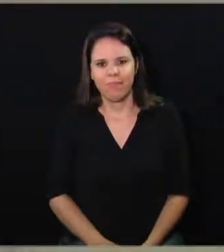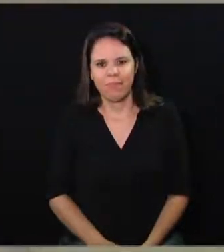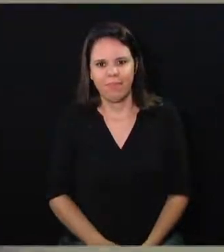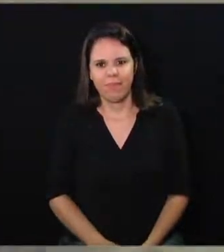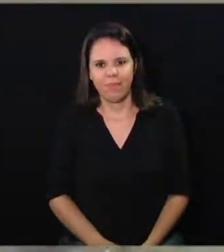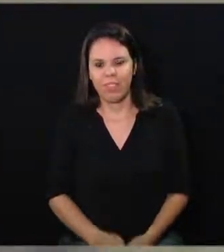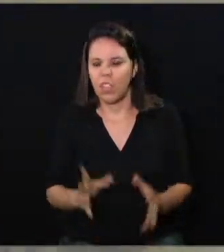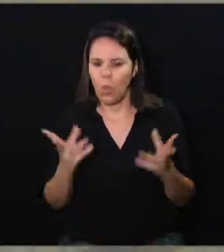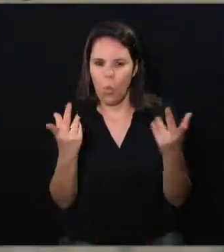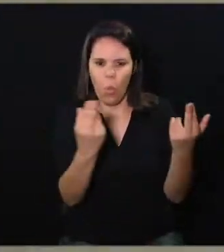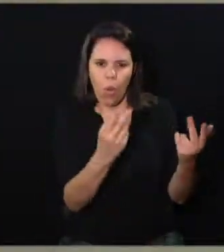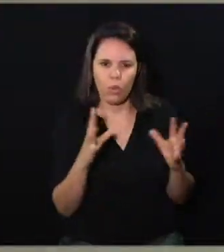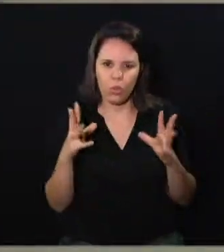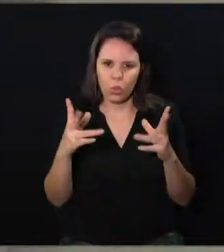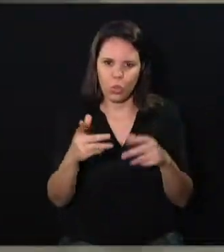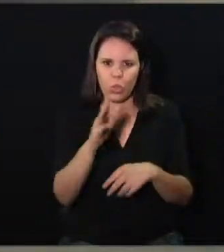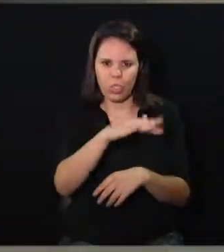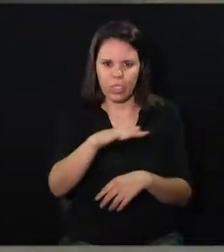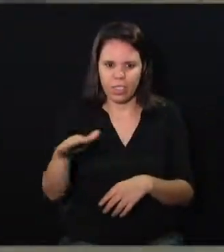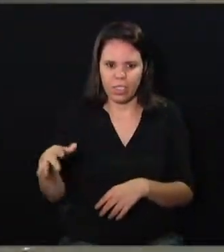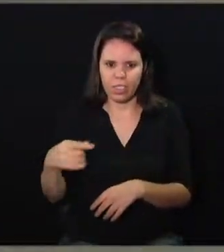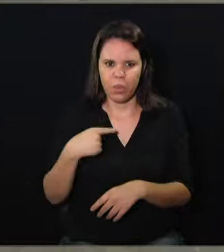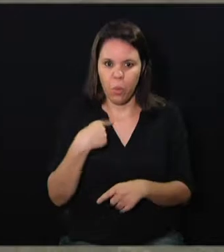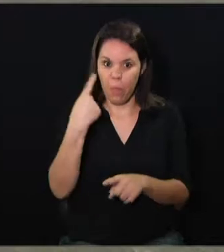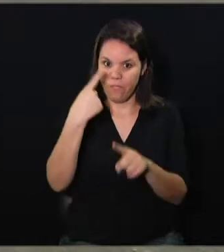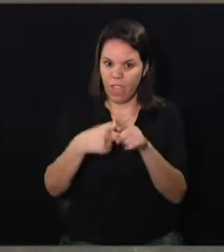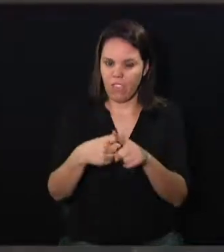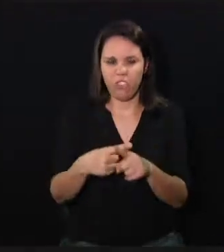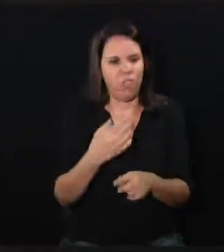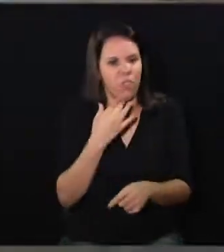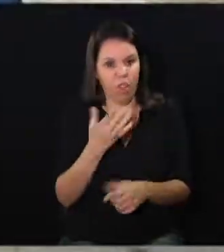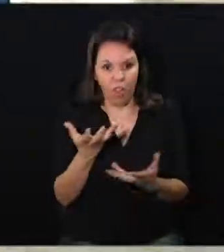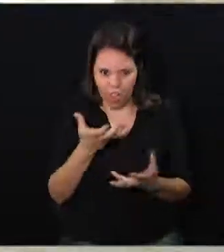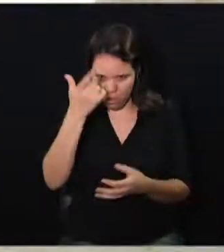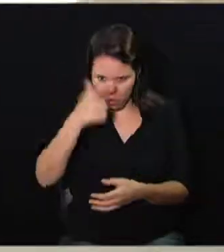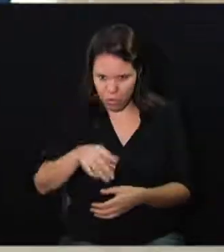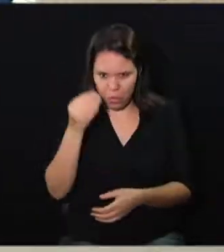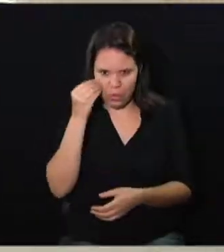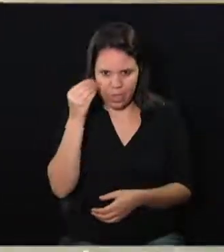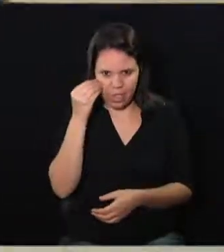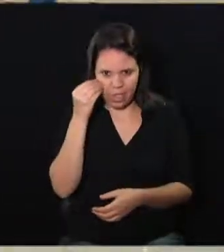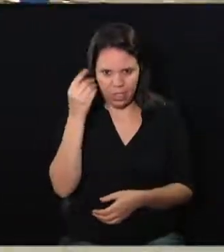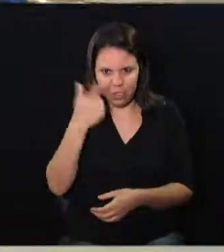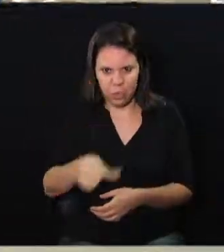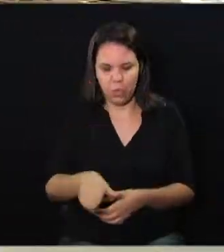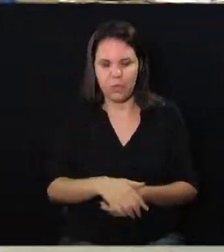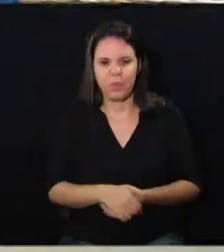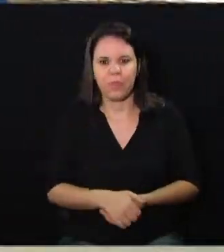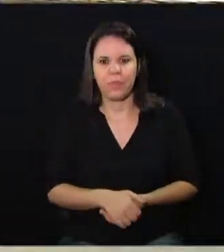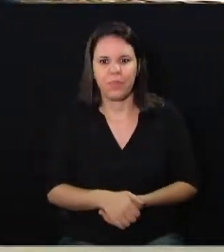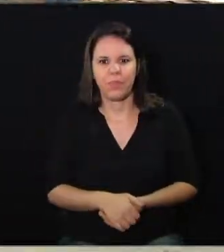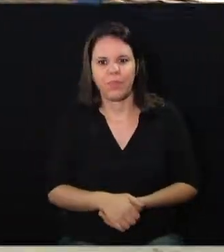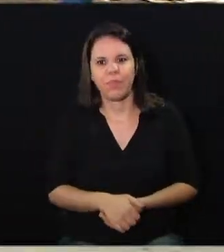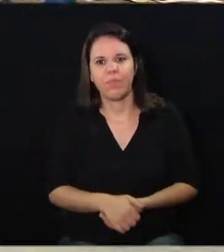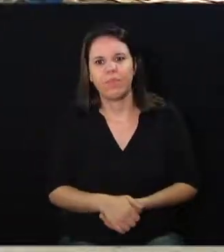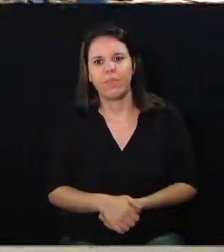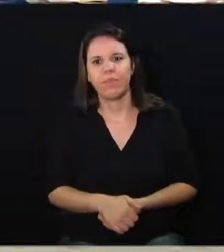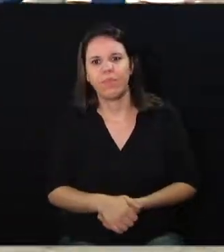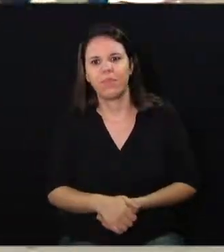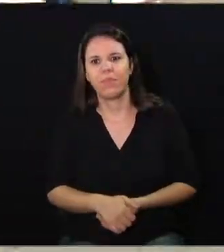E como toda criança com seu brinquedo, uma vez só não basta. Então, vamos nos posicionar de novo.